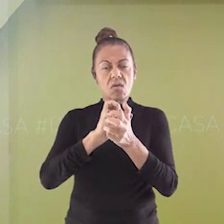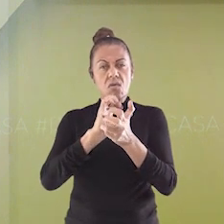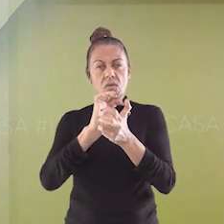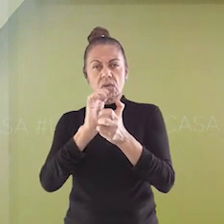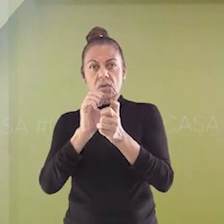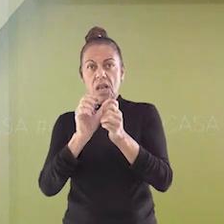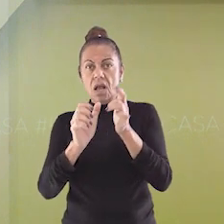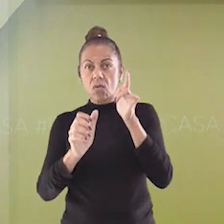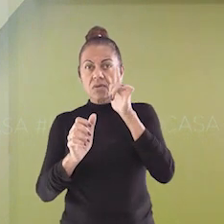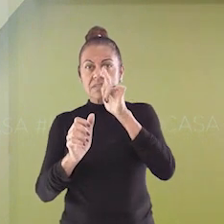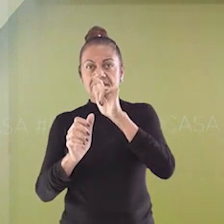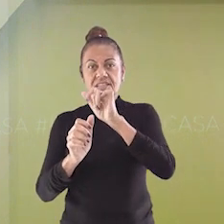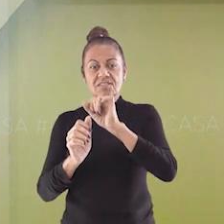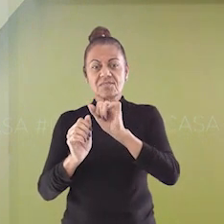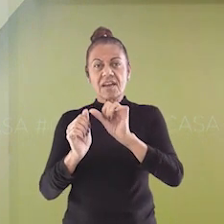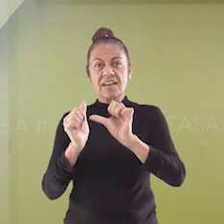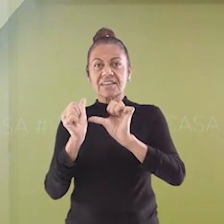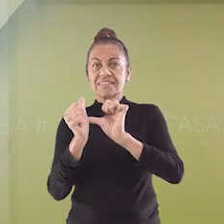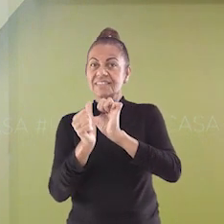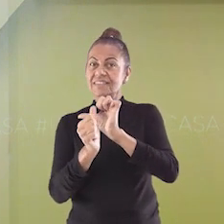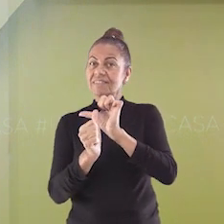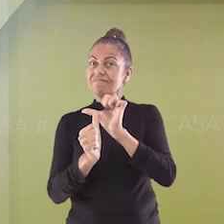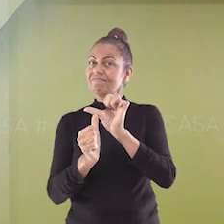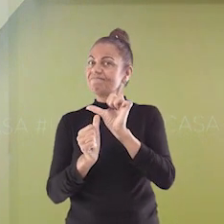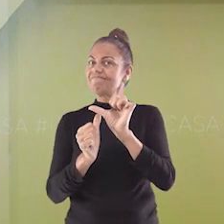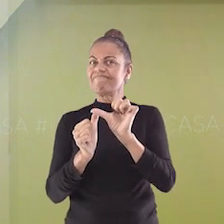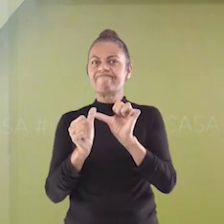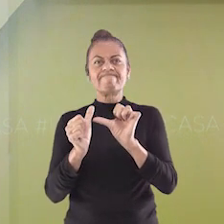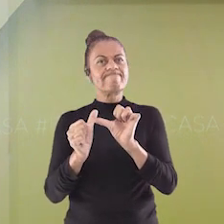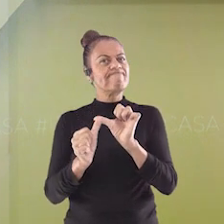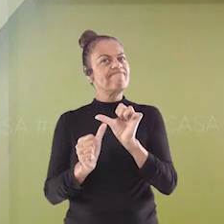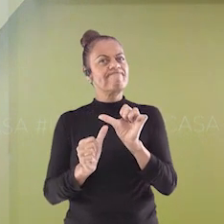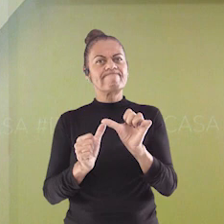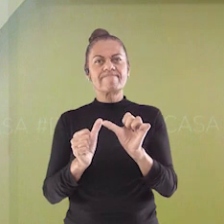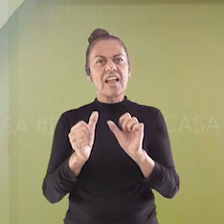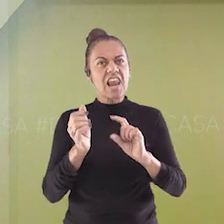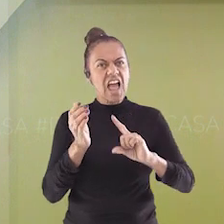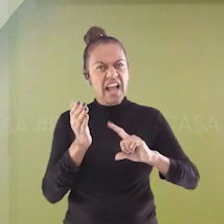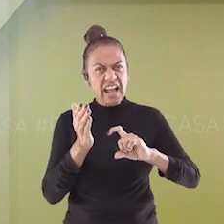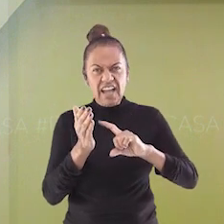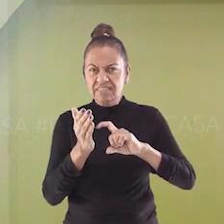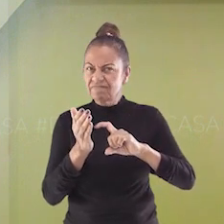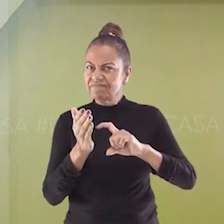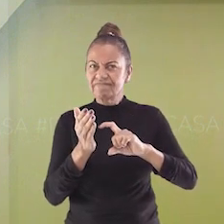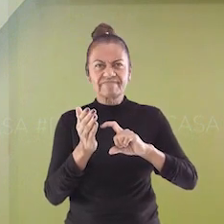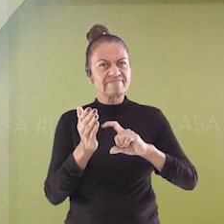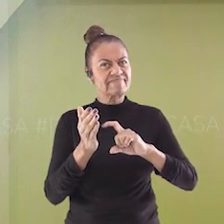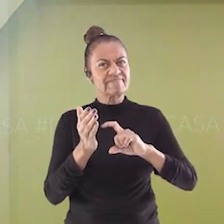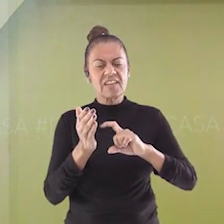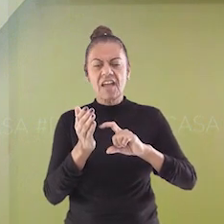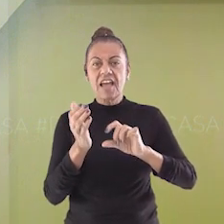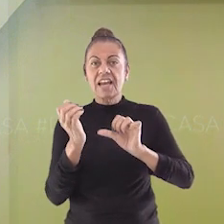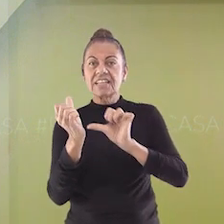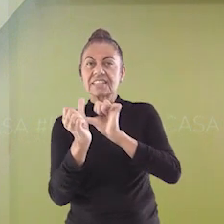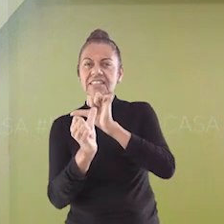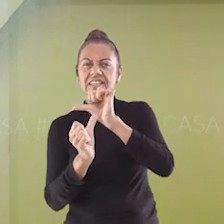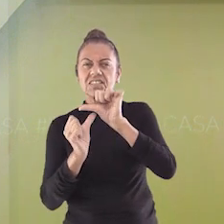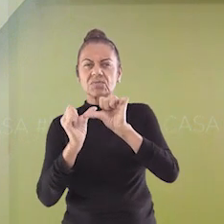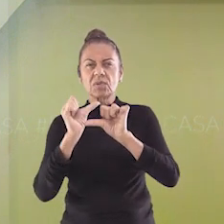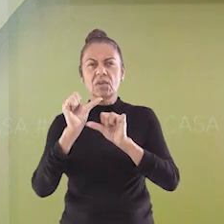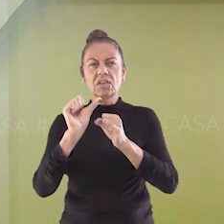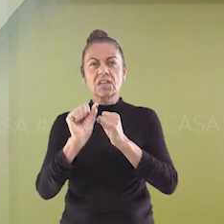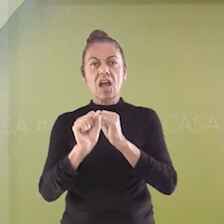lagarta saiu, era não mais uma lagartinha. Ela tinha virado uma